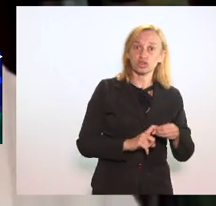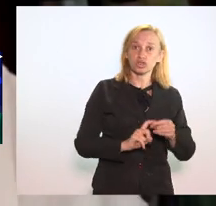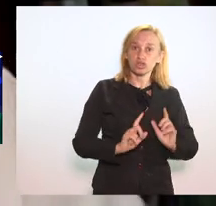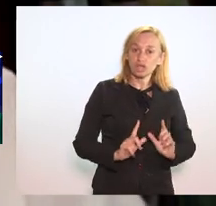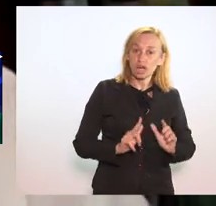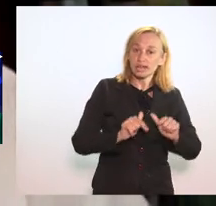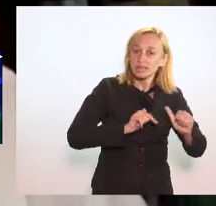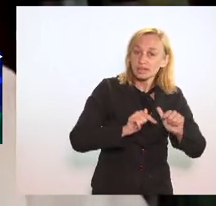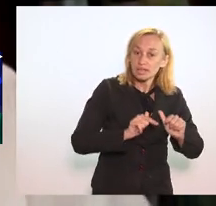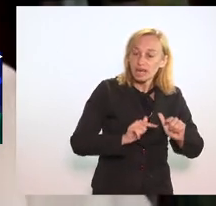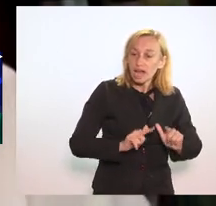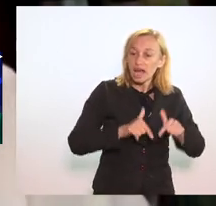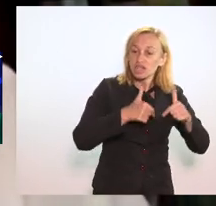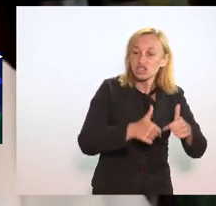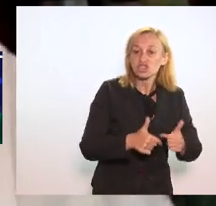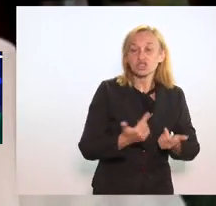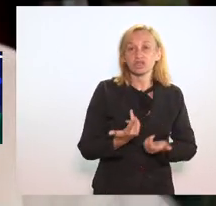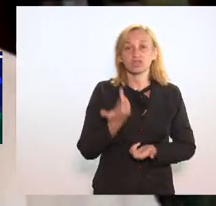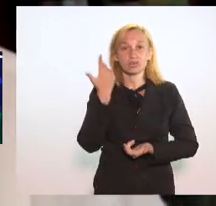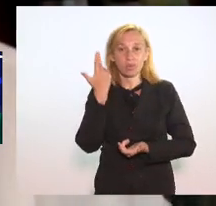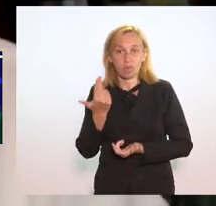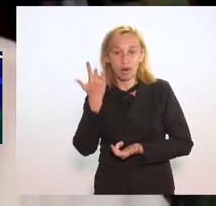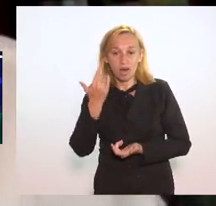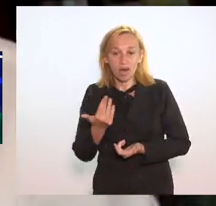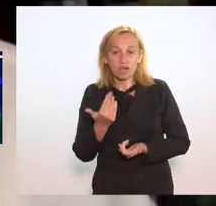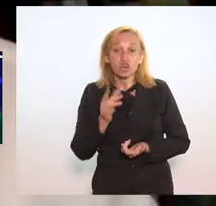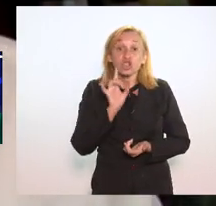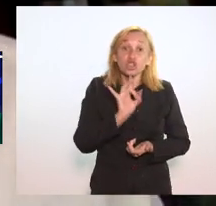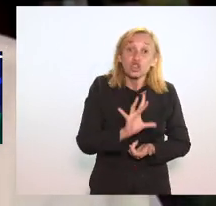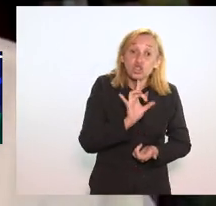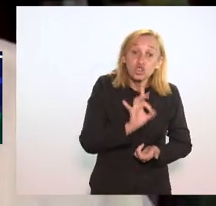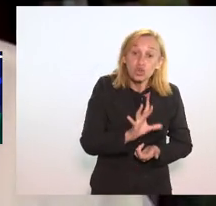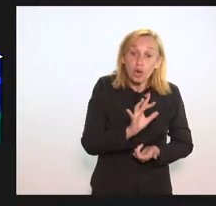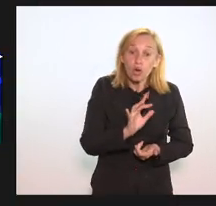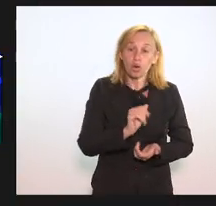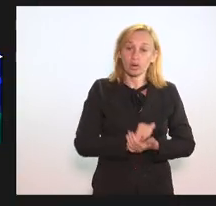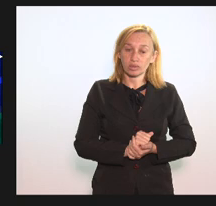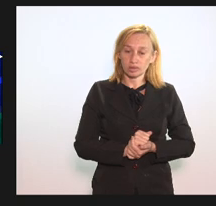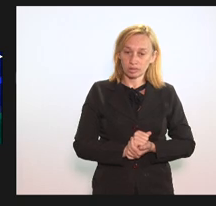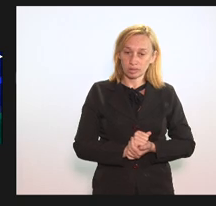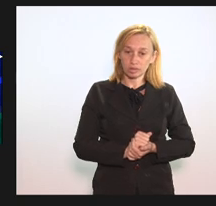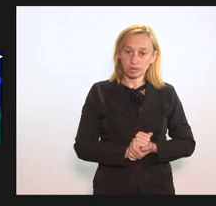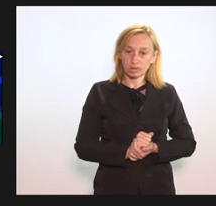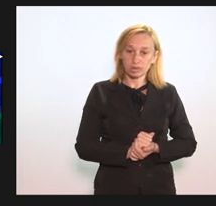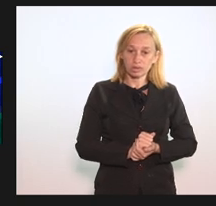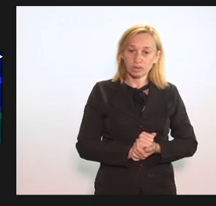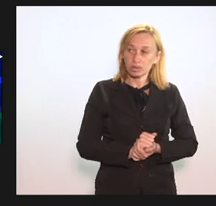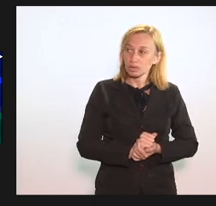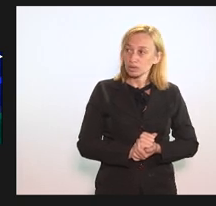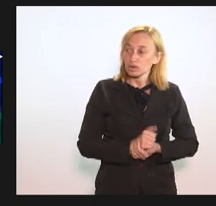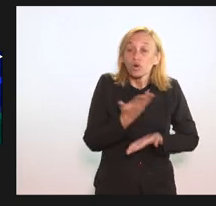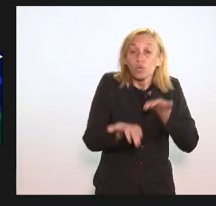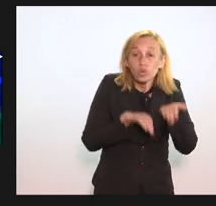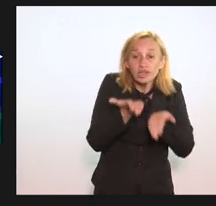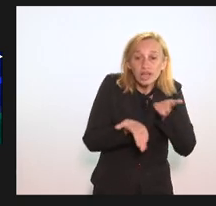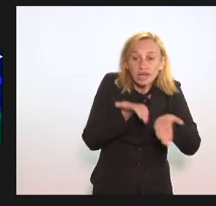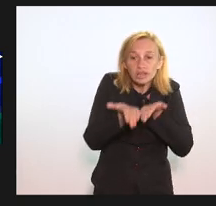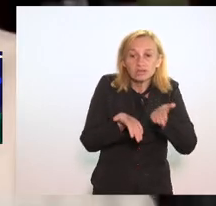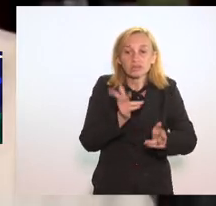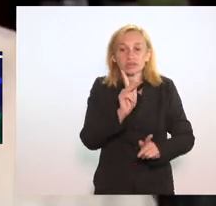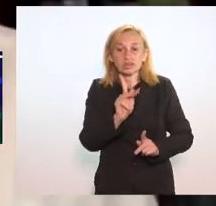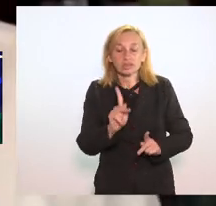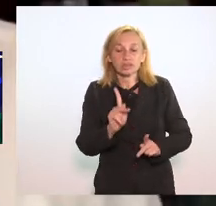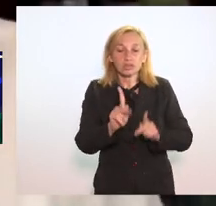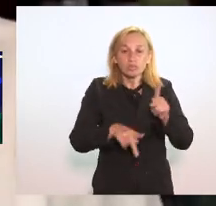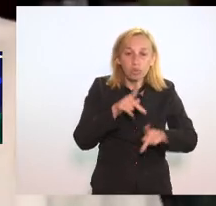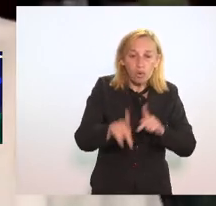funcionar de forma por gente só cuidando das pessoas estou cuidando da